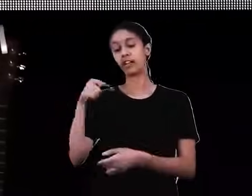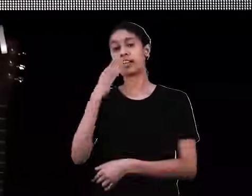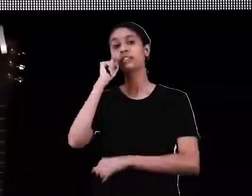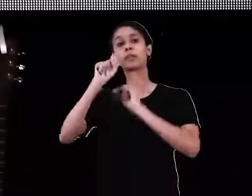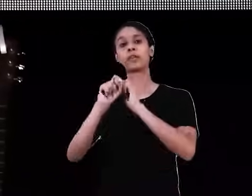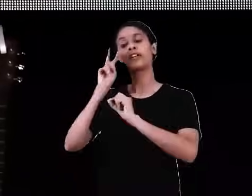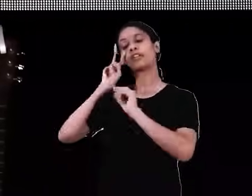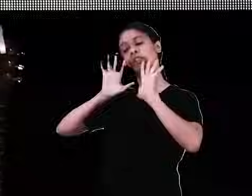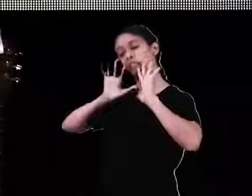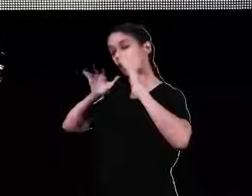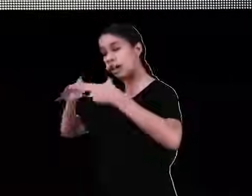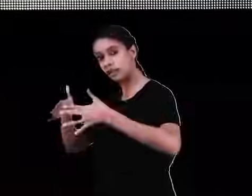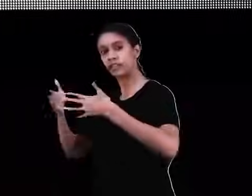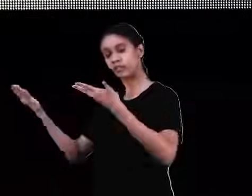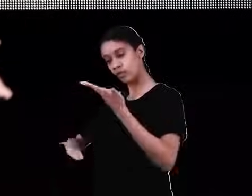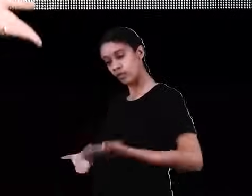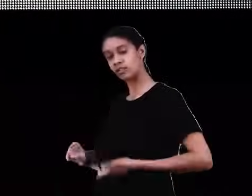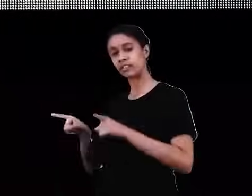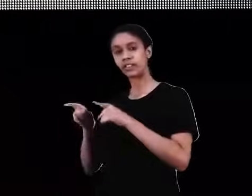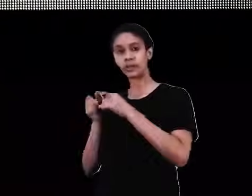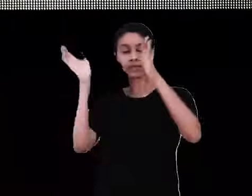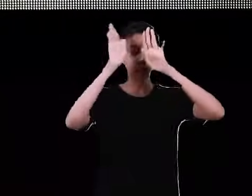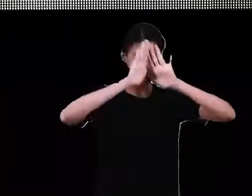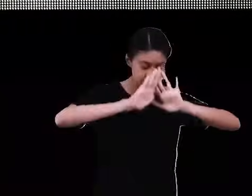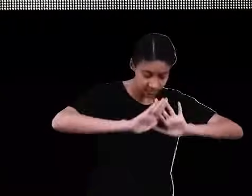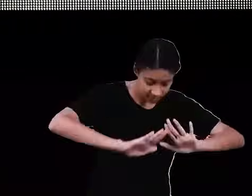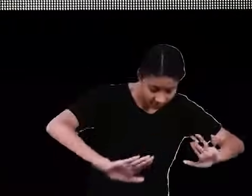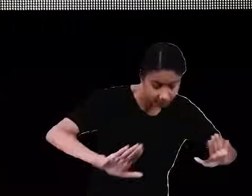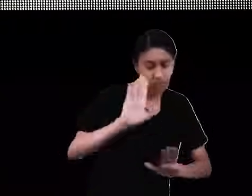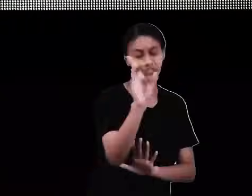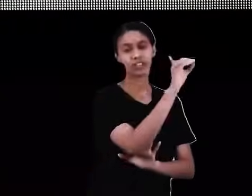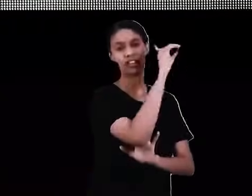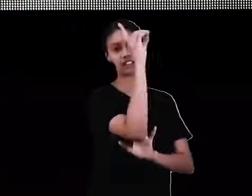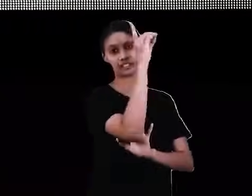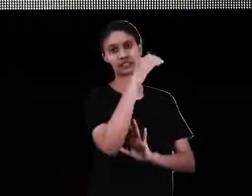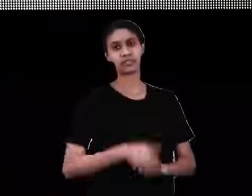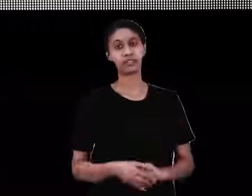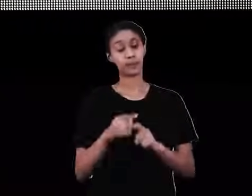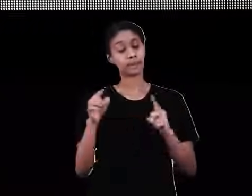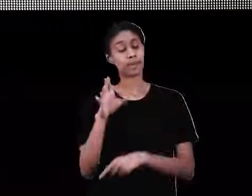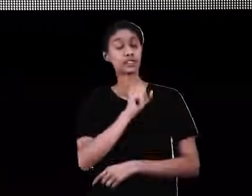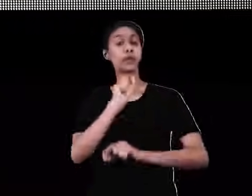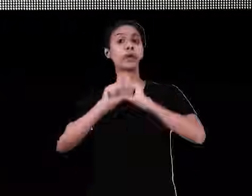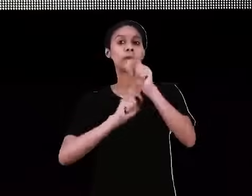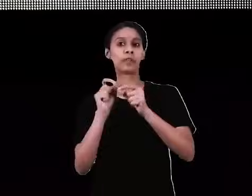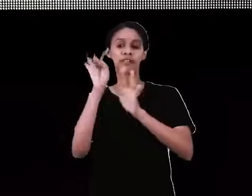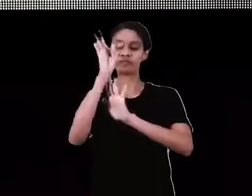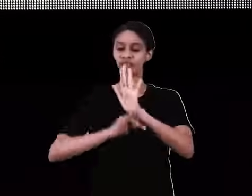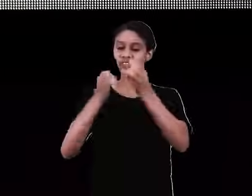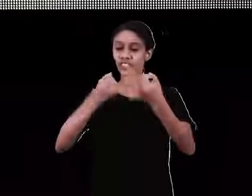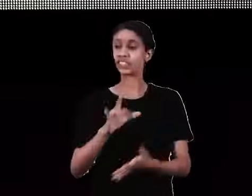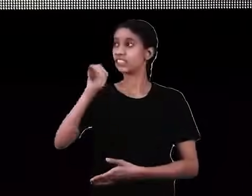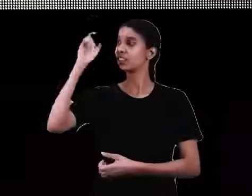o servo e soube se prostrar diante de Davi. Mas eu amo, gente, que no texto... Gente, Deus